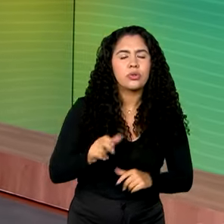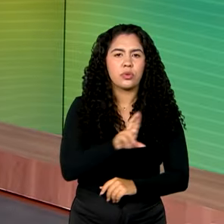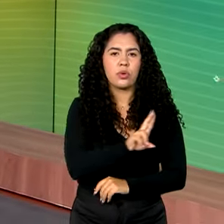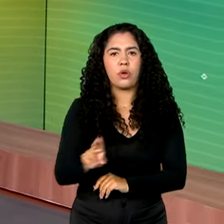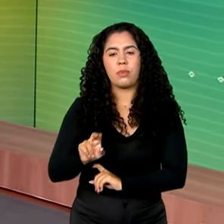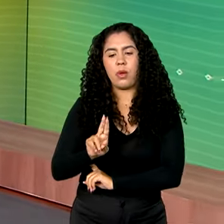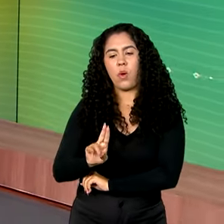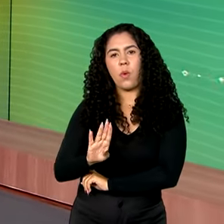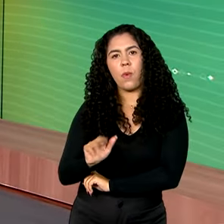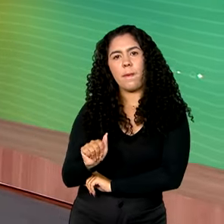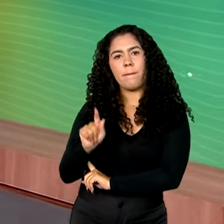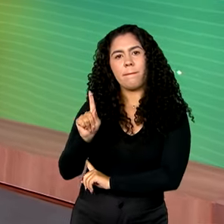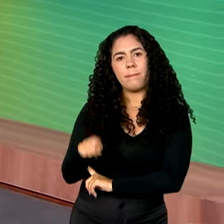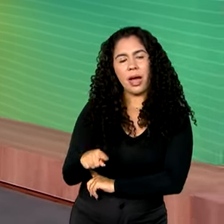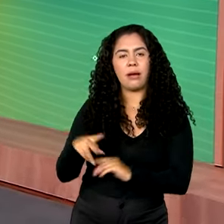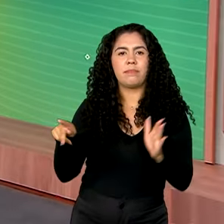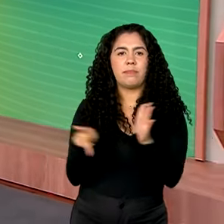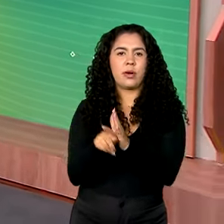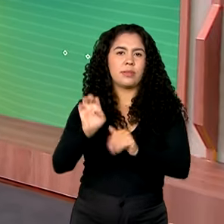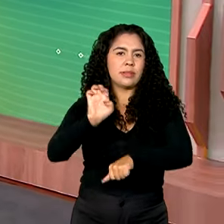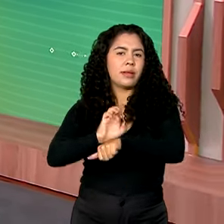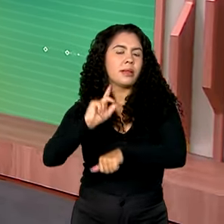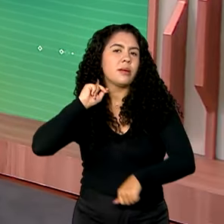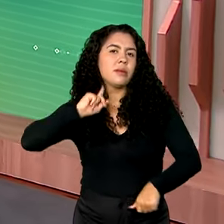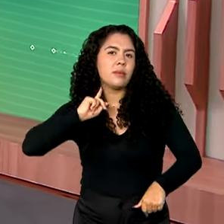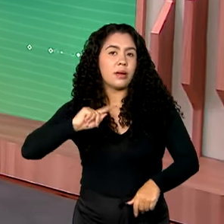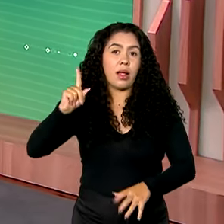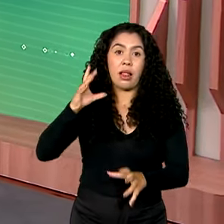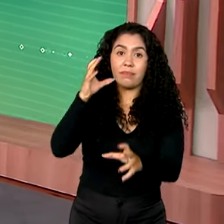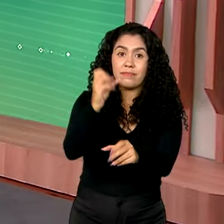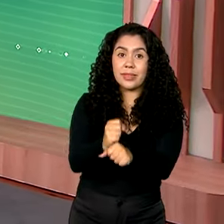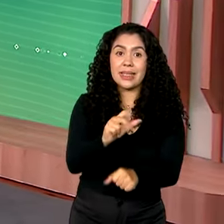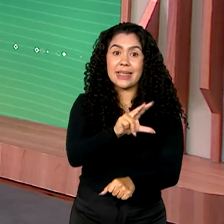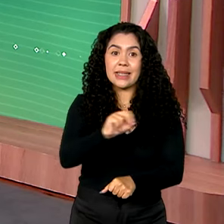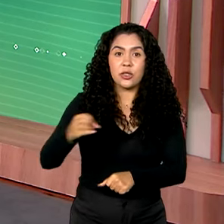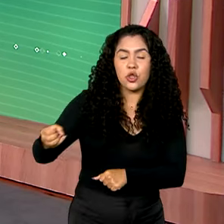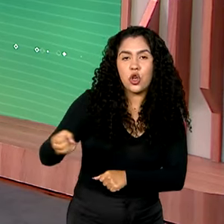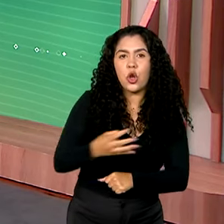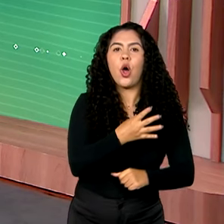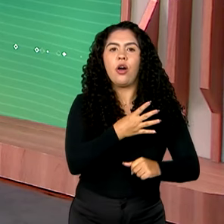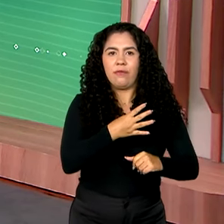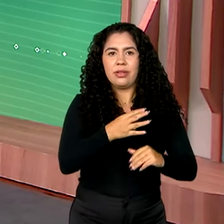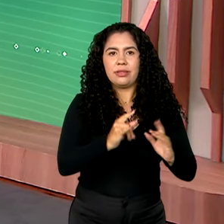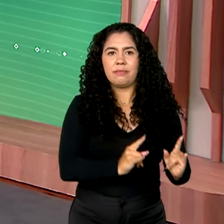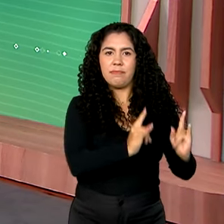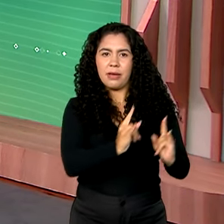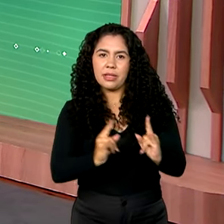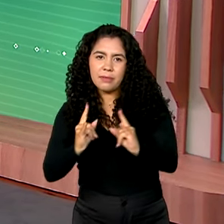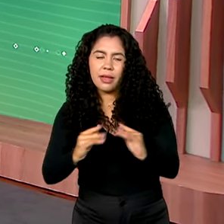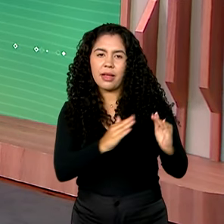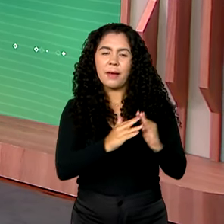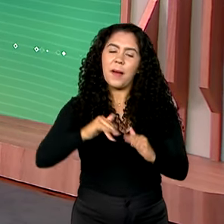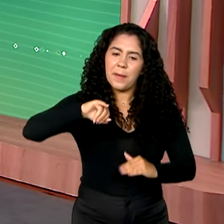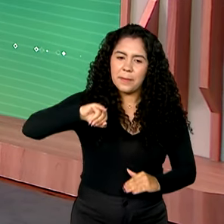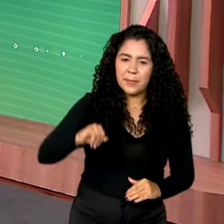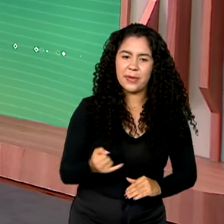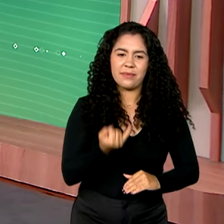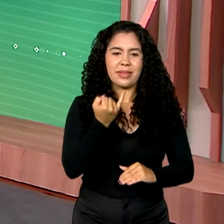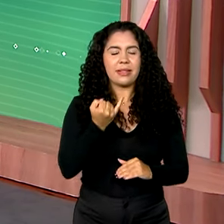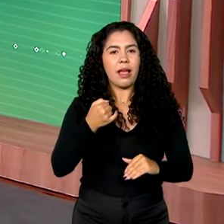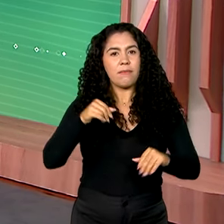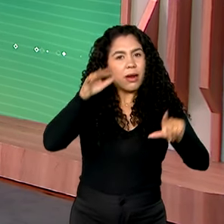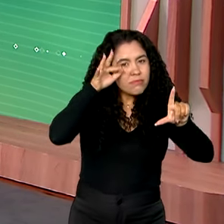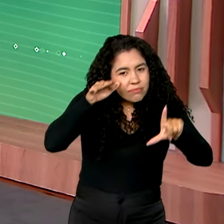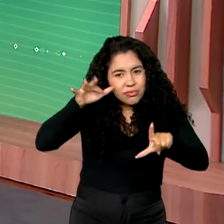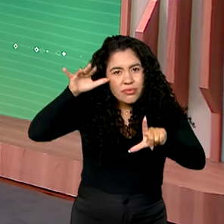em Minas Gerais, lá serão 500 novas unidades habitacionais. Então, vamos aproveitar essa notícia para conhecer outras